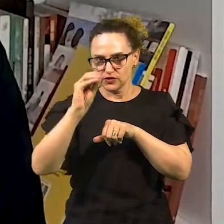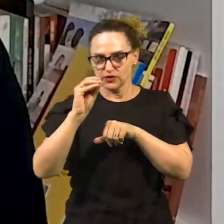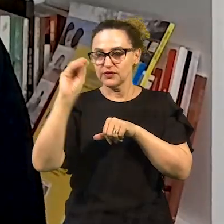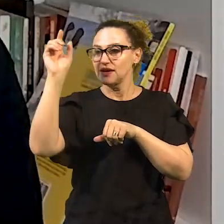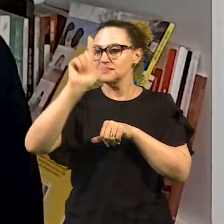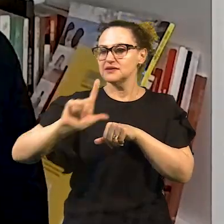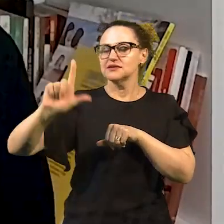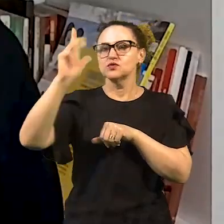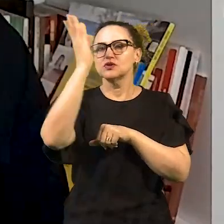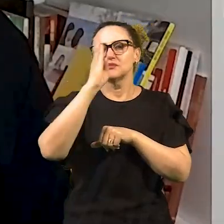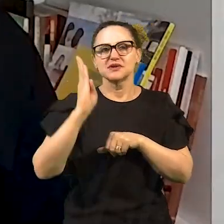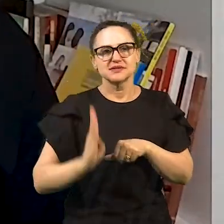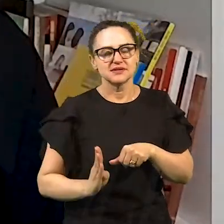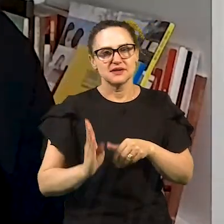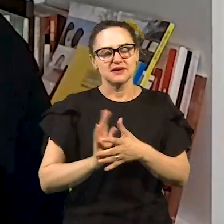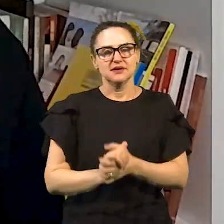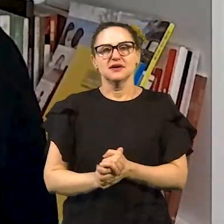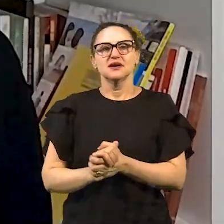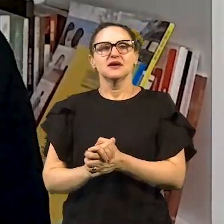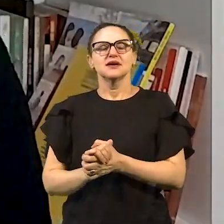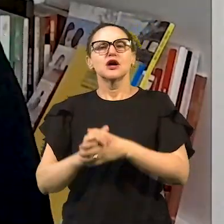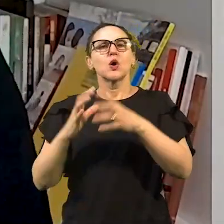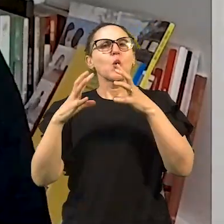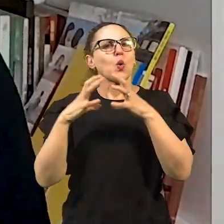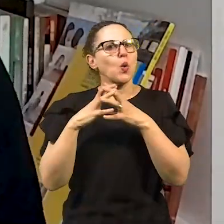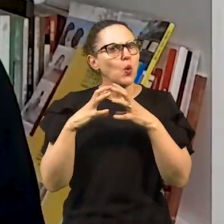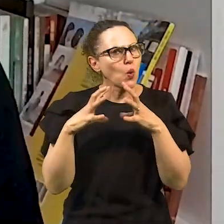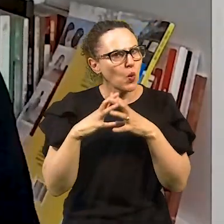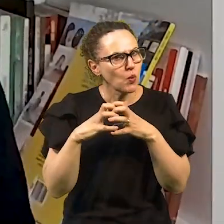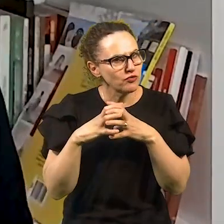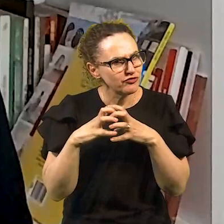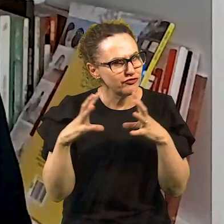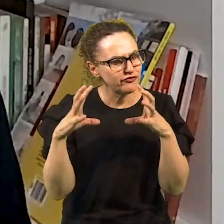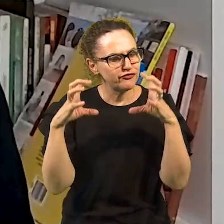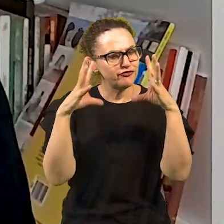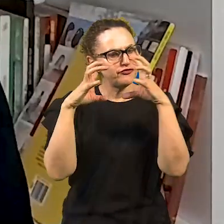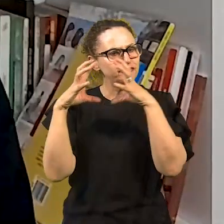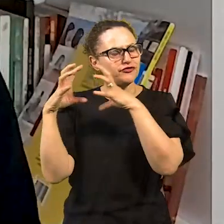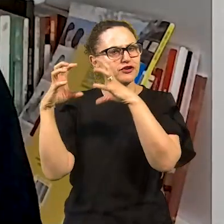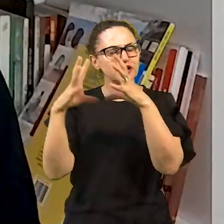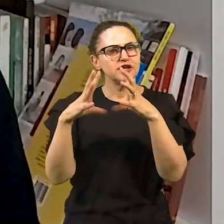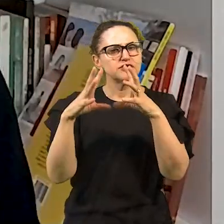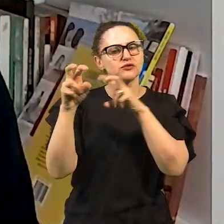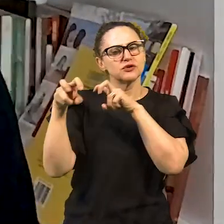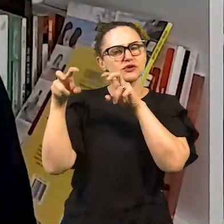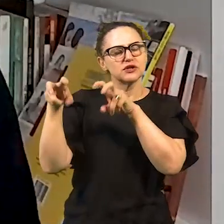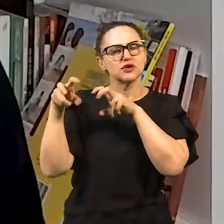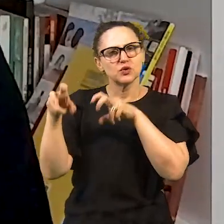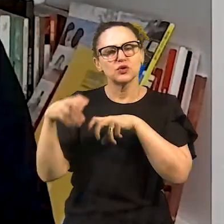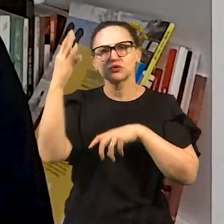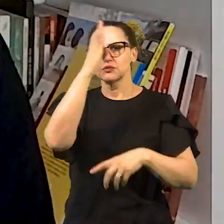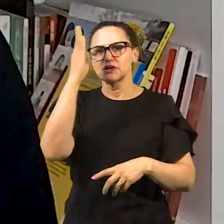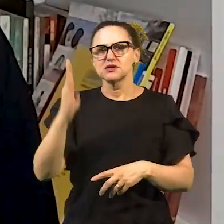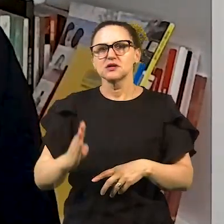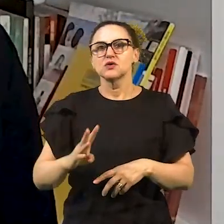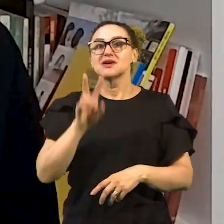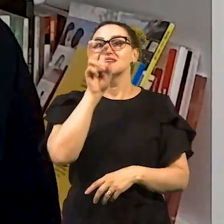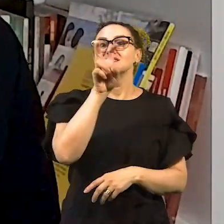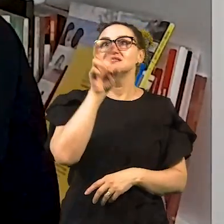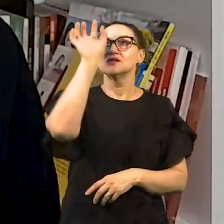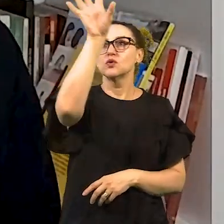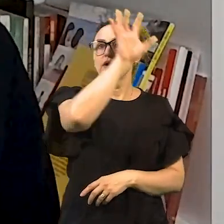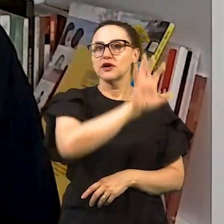mostrar para a gente conflitos que aconteciam no interior do Brasil, especificamente nas 5 regiões brasileiras, e